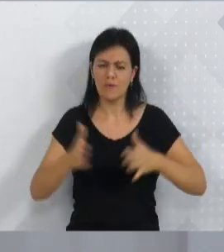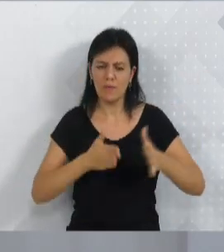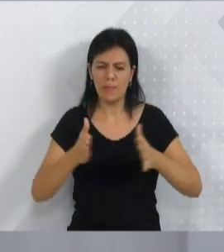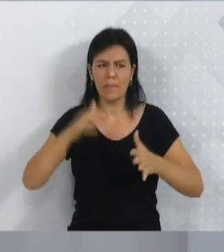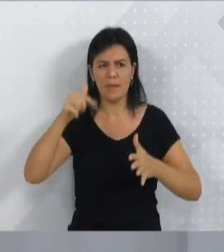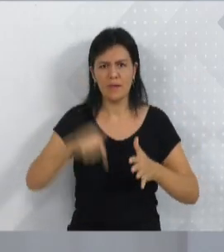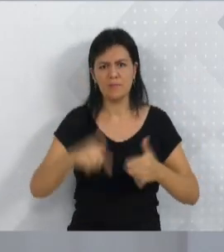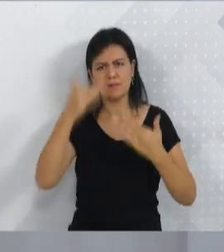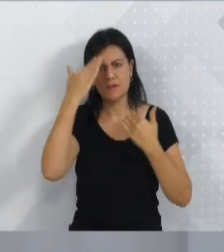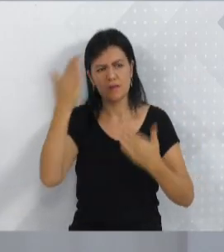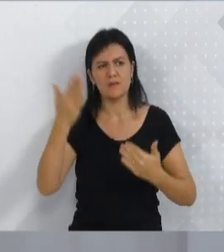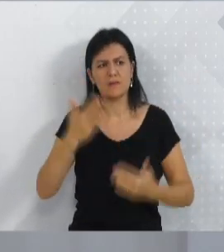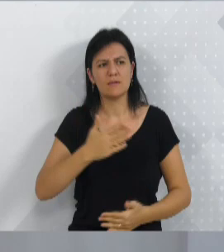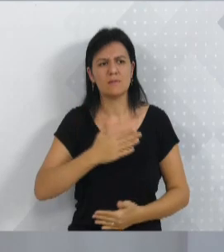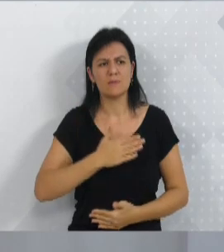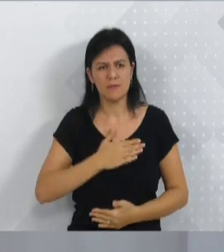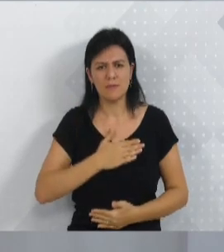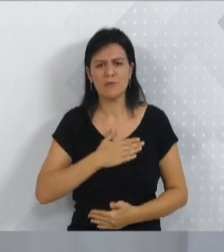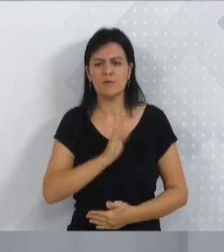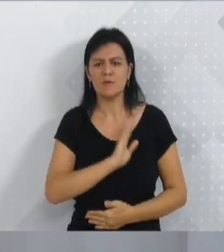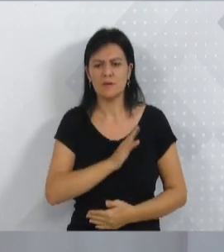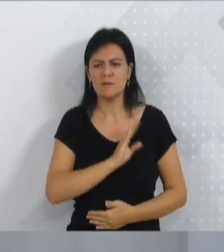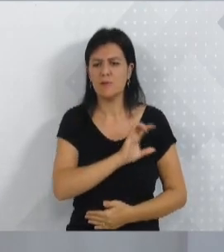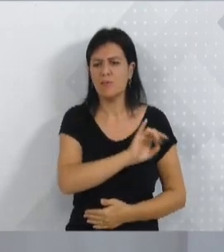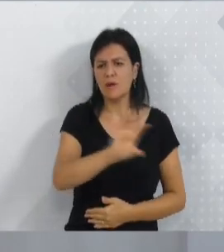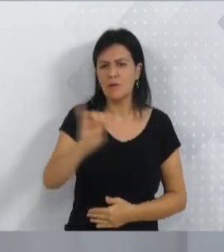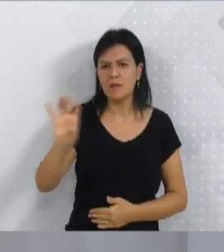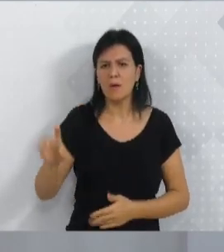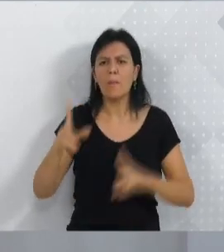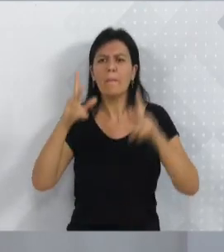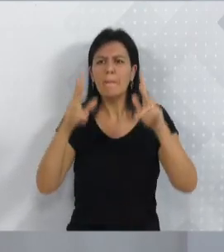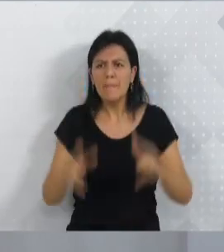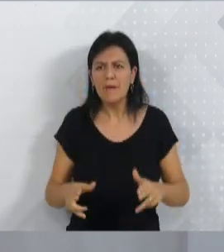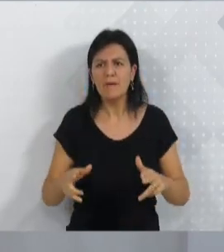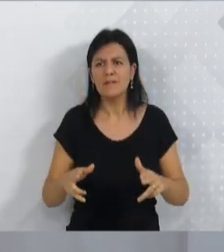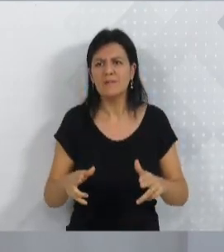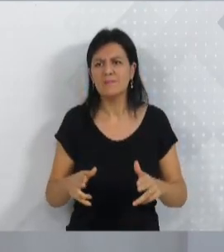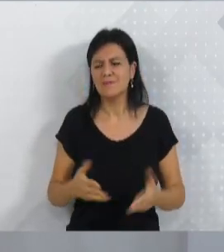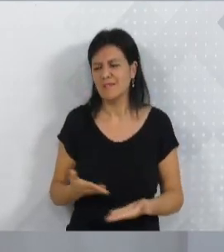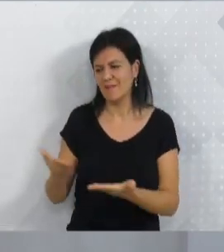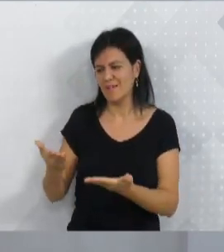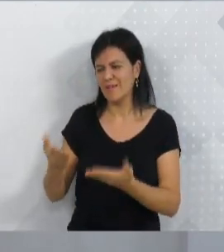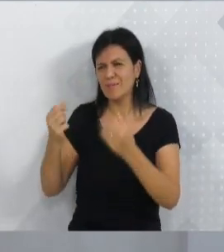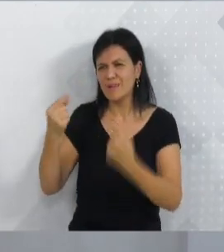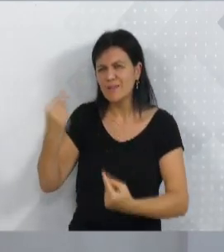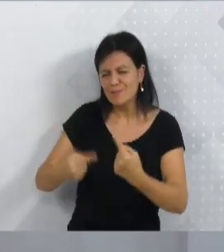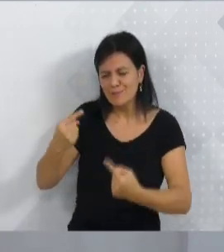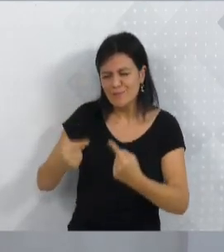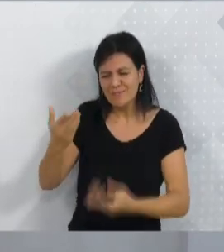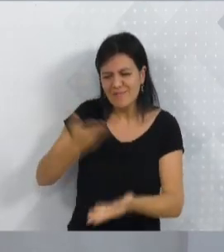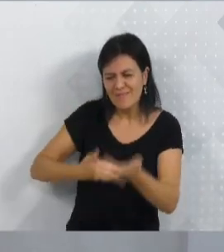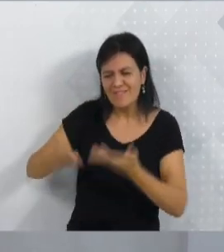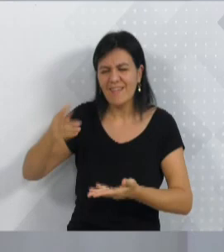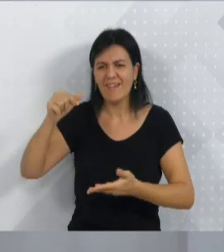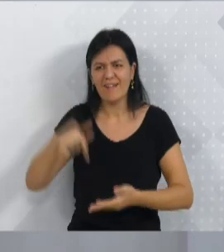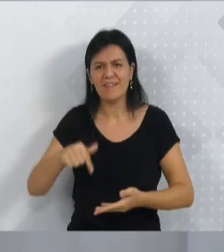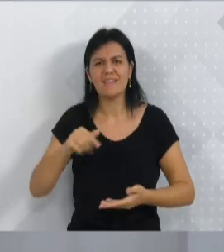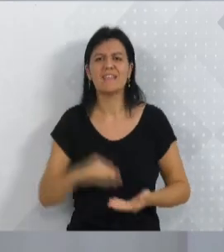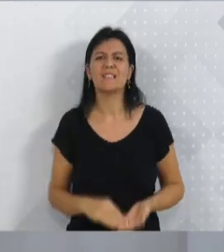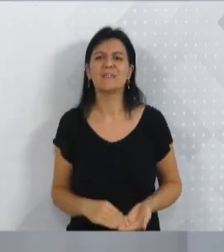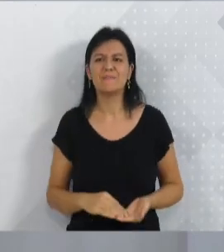e agradeço do fundo cada um fundo do coração cada um dos Senhores mesmo meu antagonista que me permitiu de gladiar bons diálogos aqui